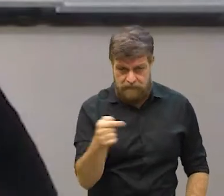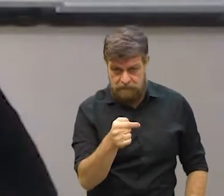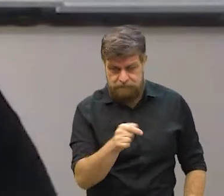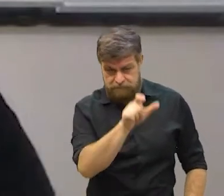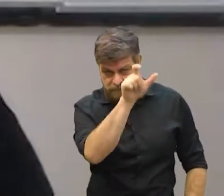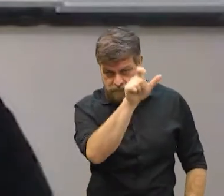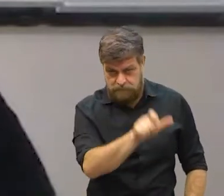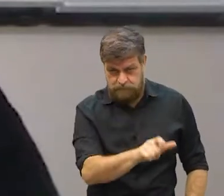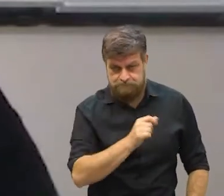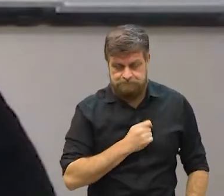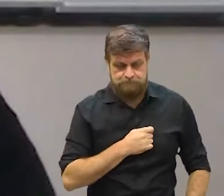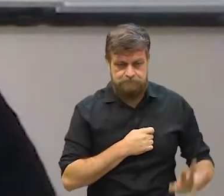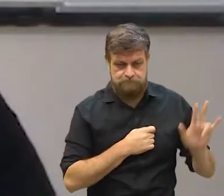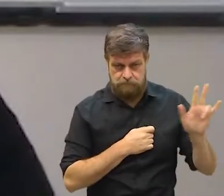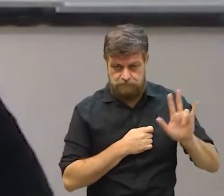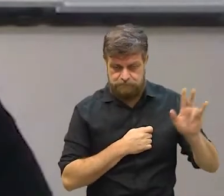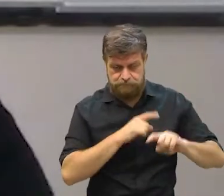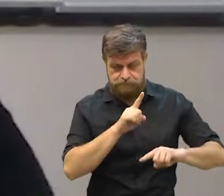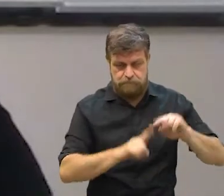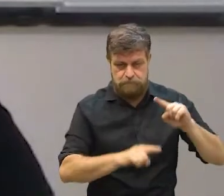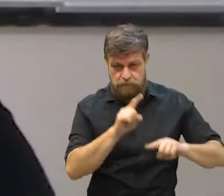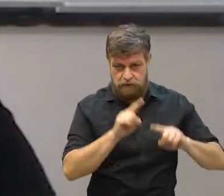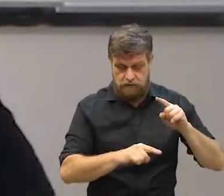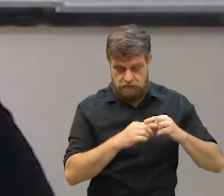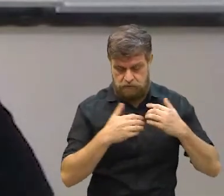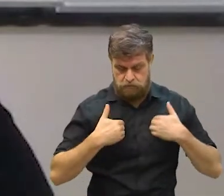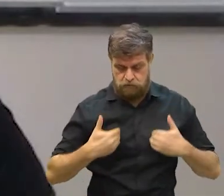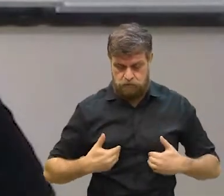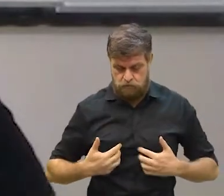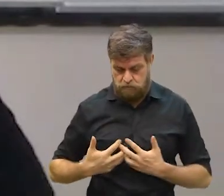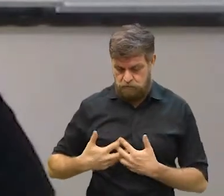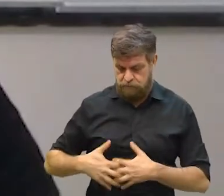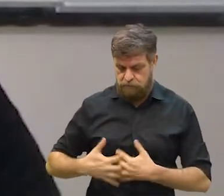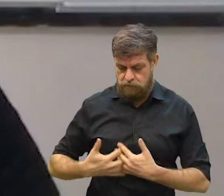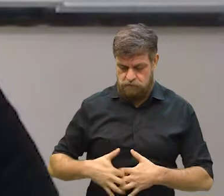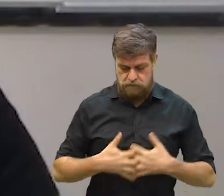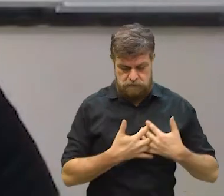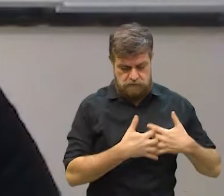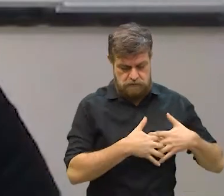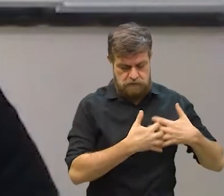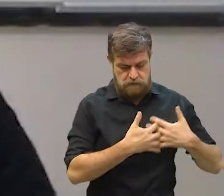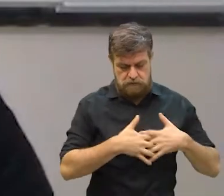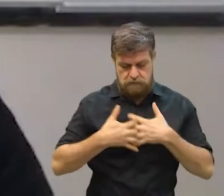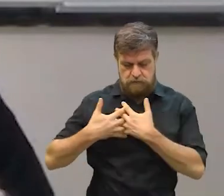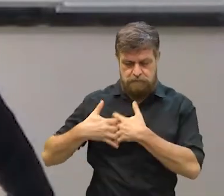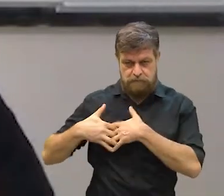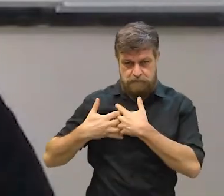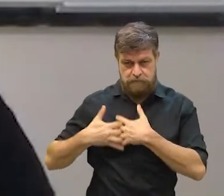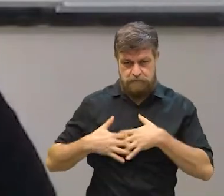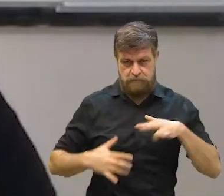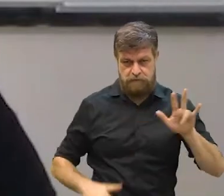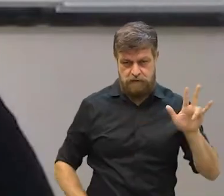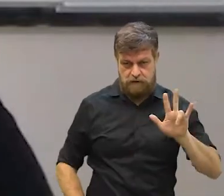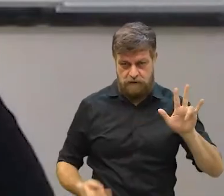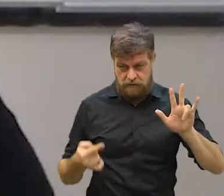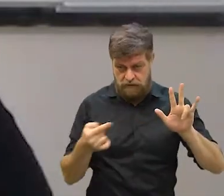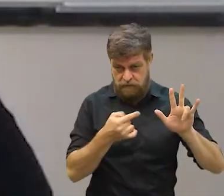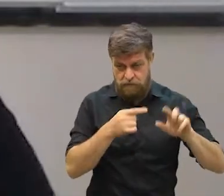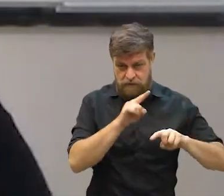com a atuação dela em diferentes regiões do nosso organismo, ela consegue inibir